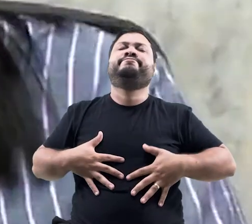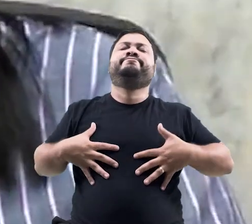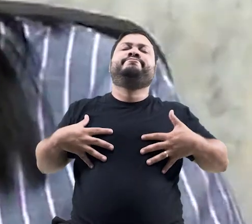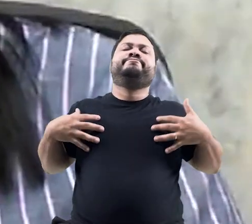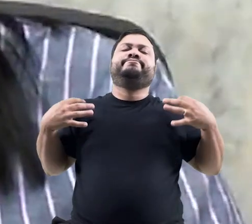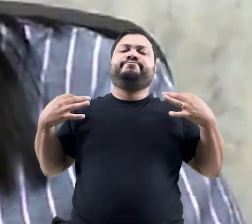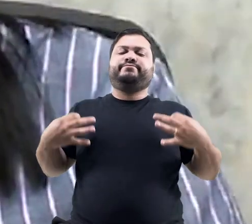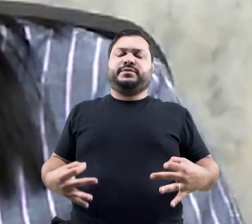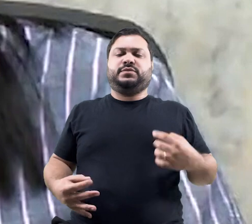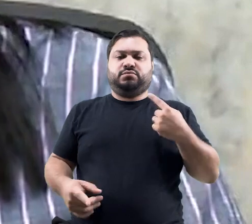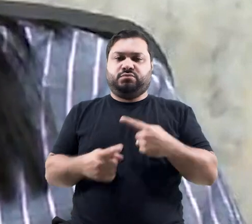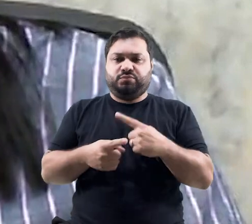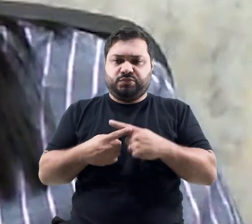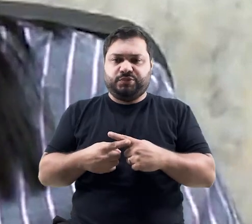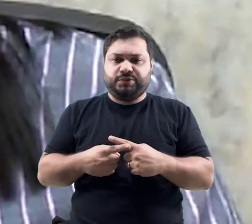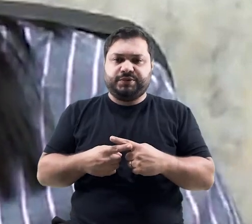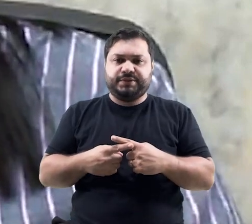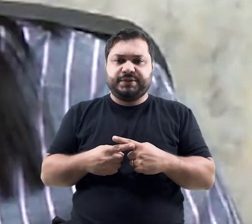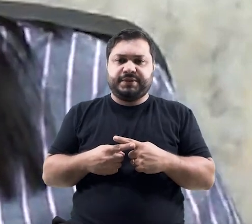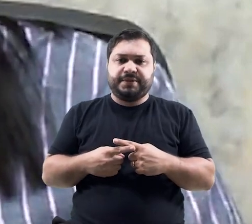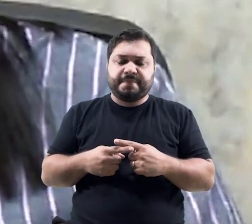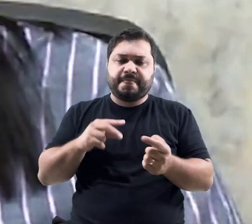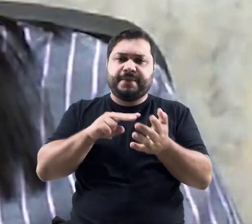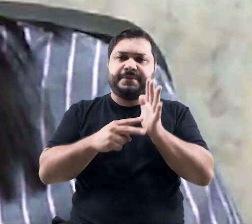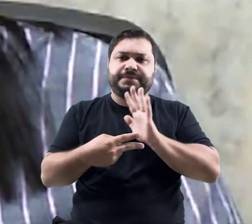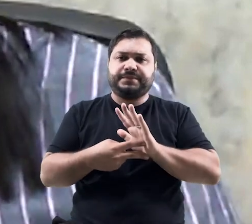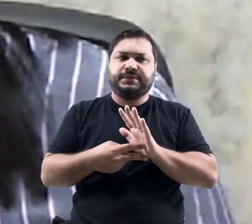muita realização, porque